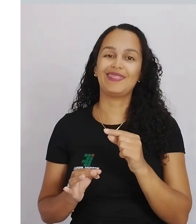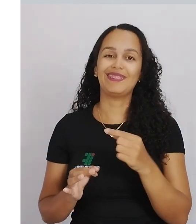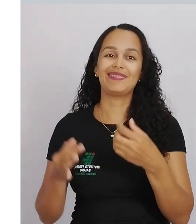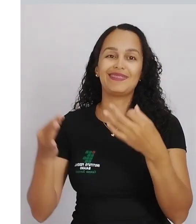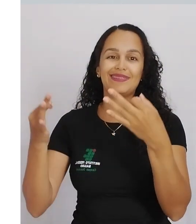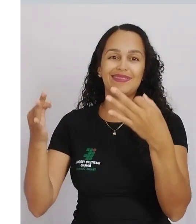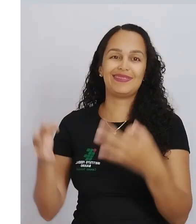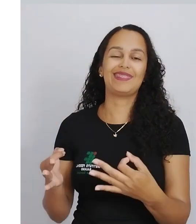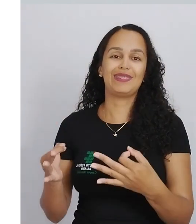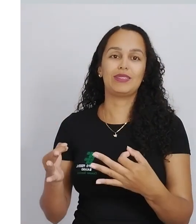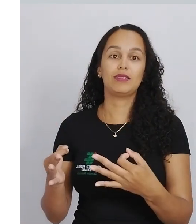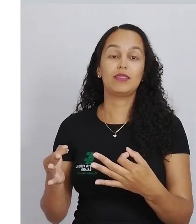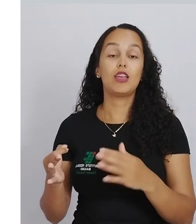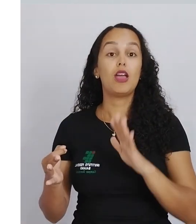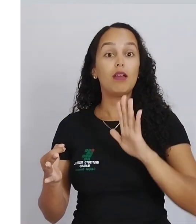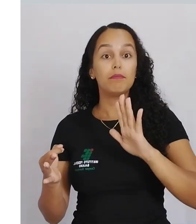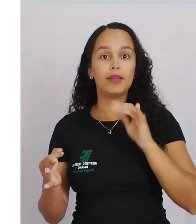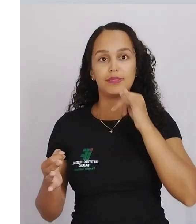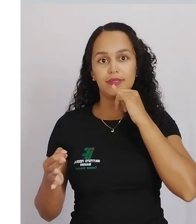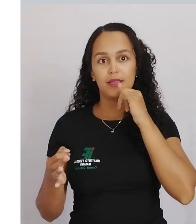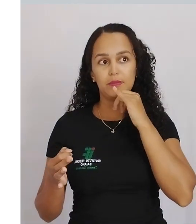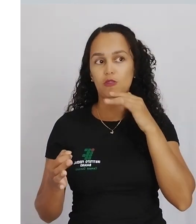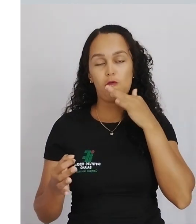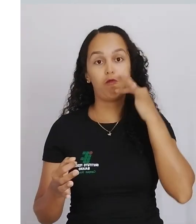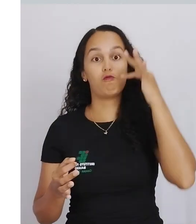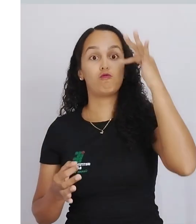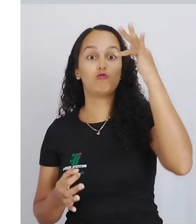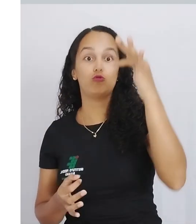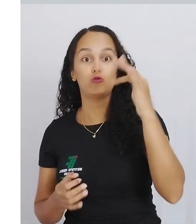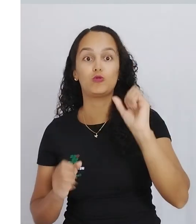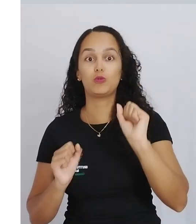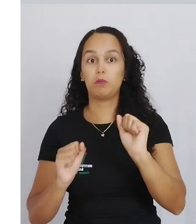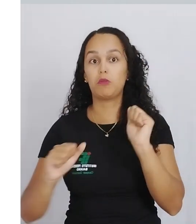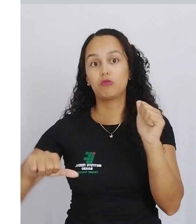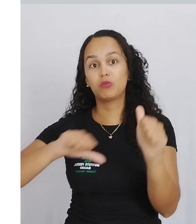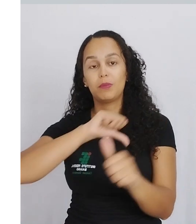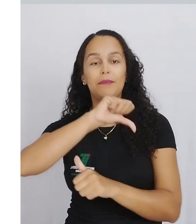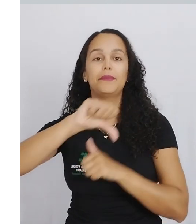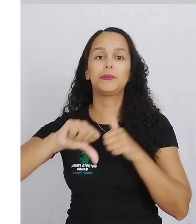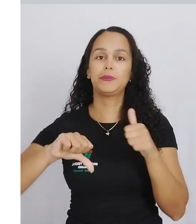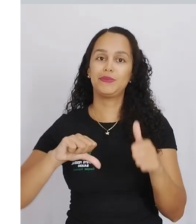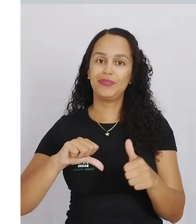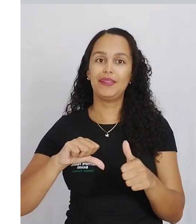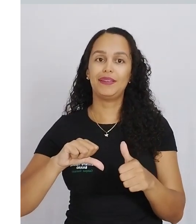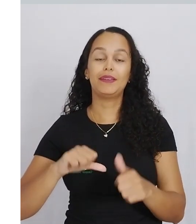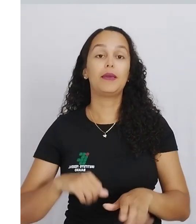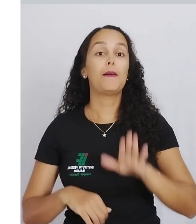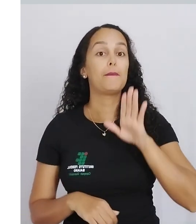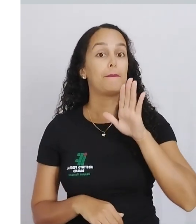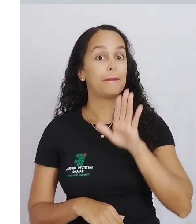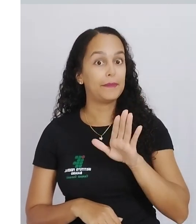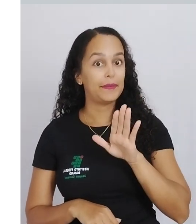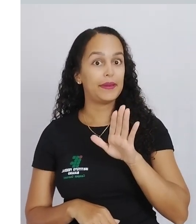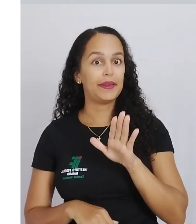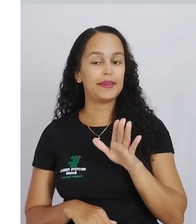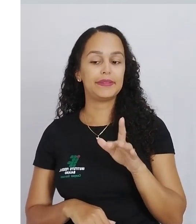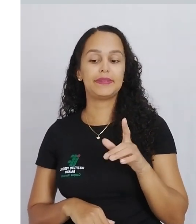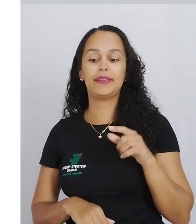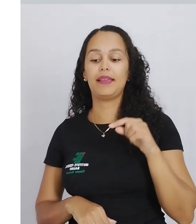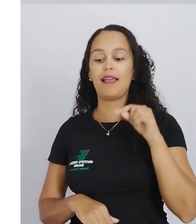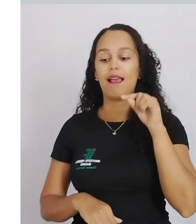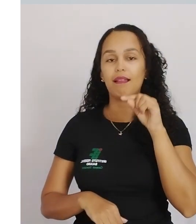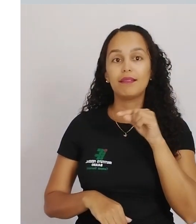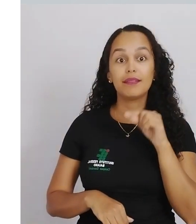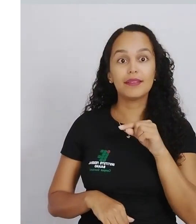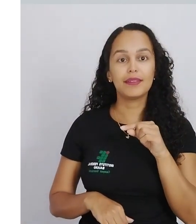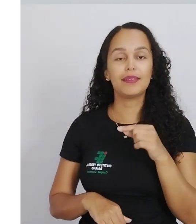considerada corroborada, né? Não significa que nunca na vida ela vai ser descartada, mas